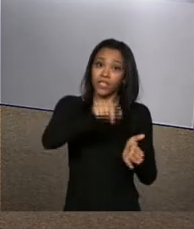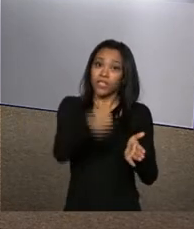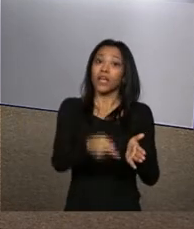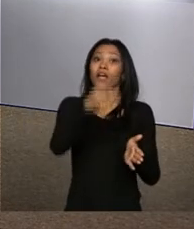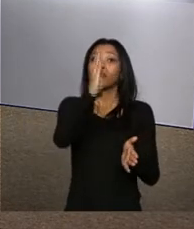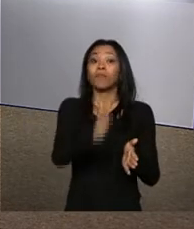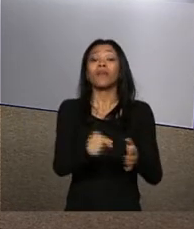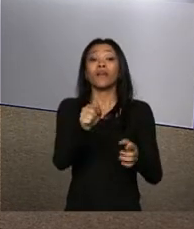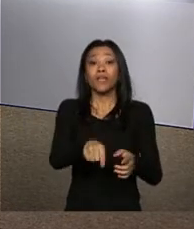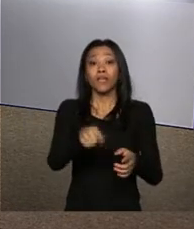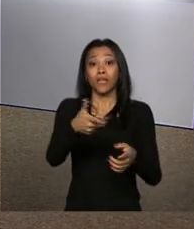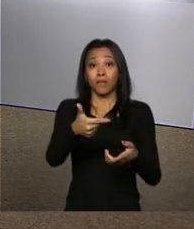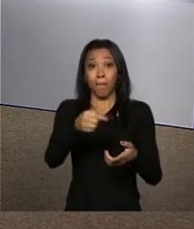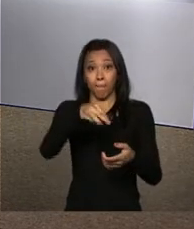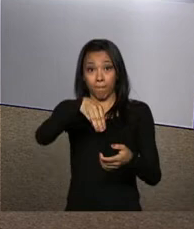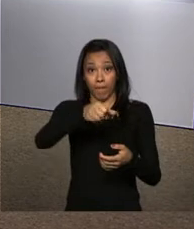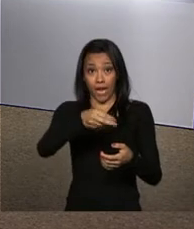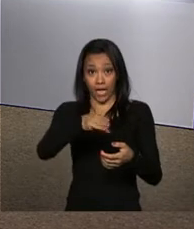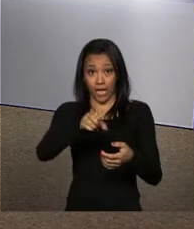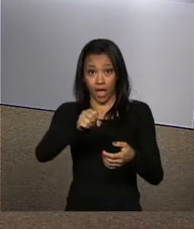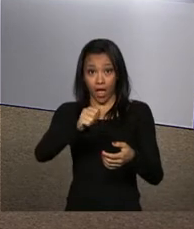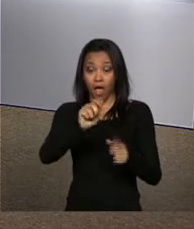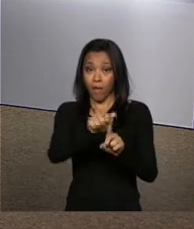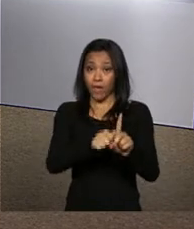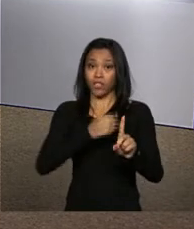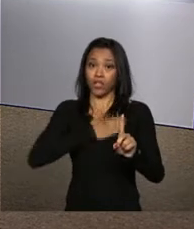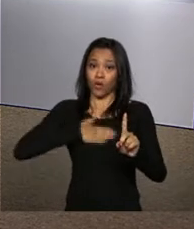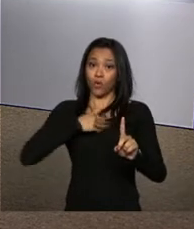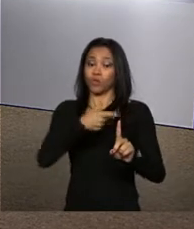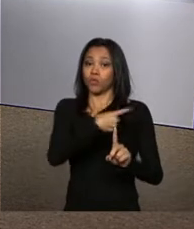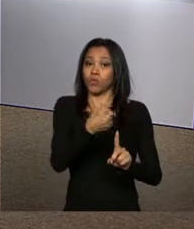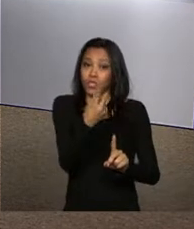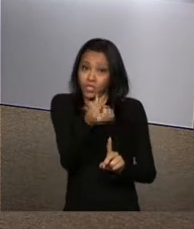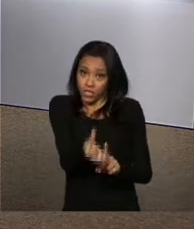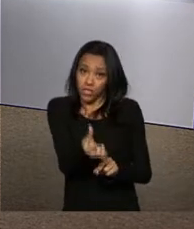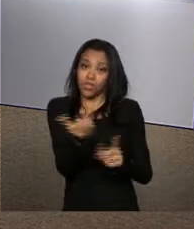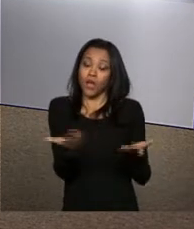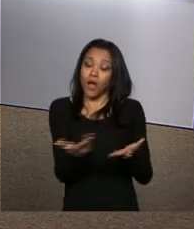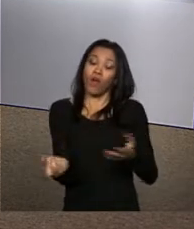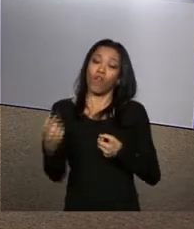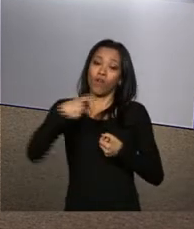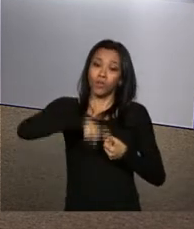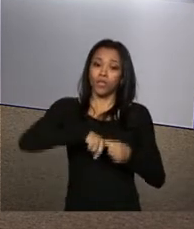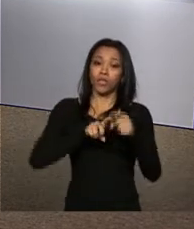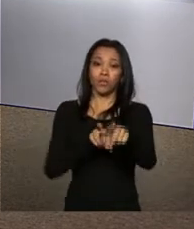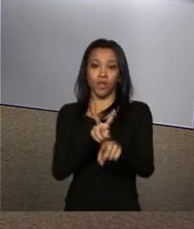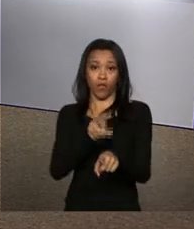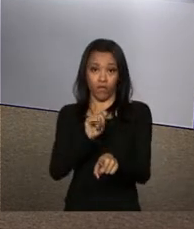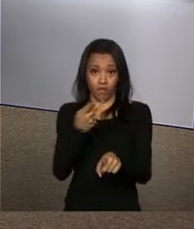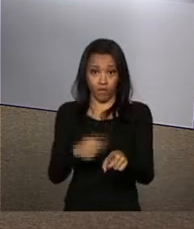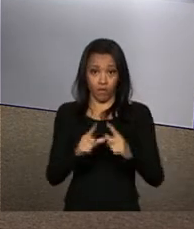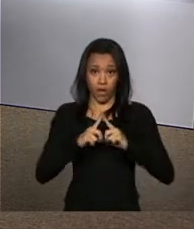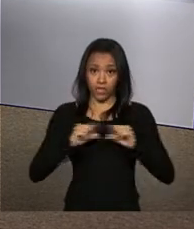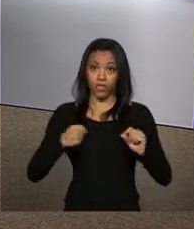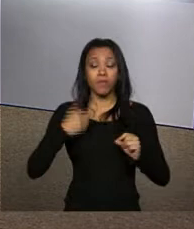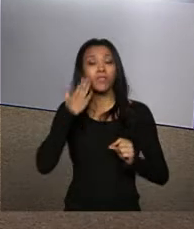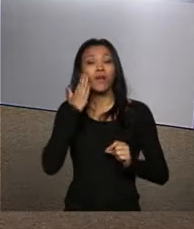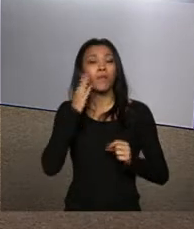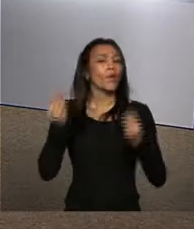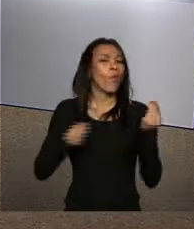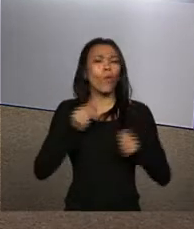Janeiro, em agosto de 2016. Agora sim, nós vamos ao vivo lá ao setor militar urbano em Brasília para saber mais